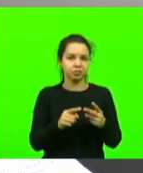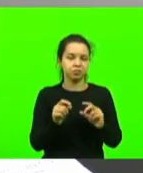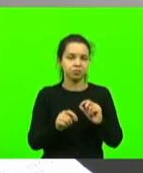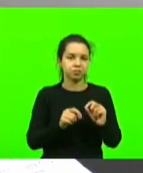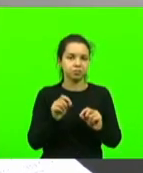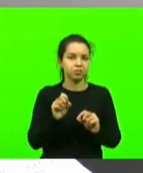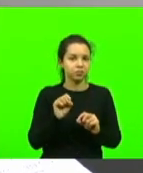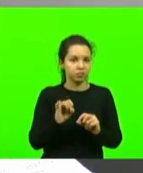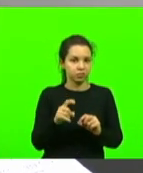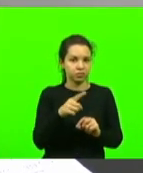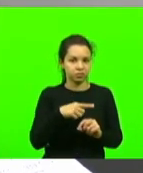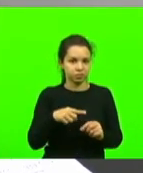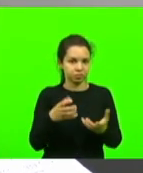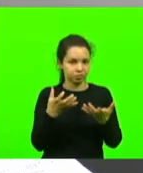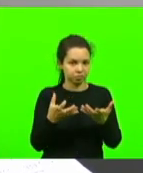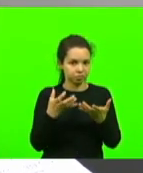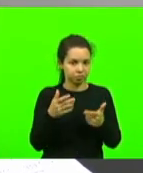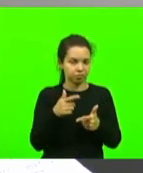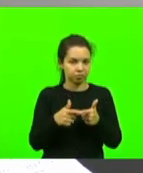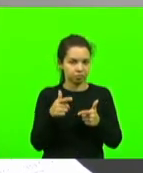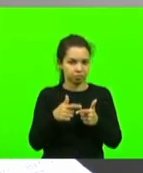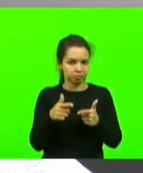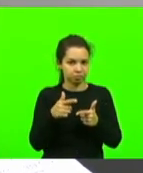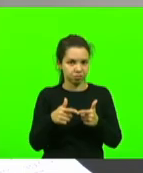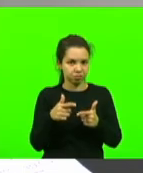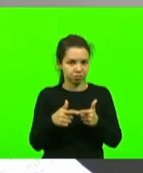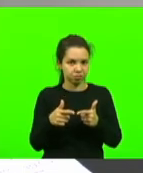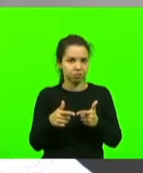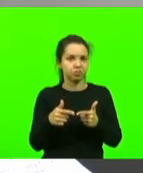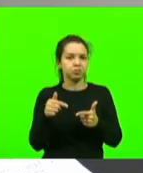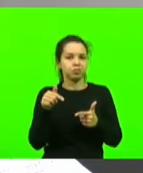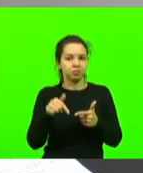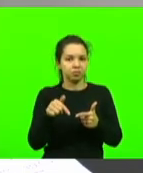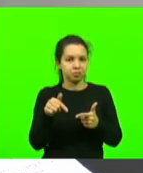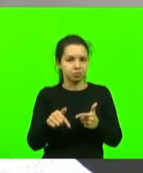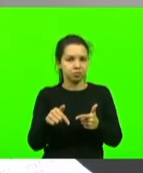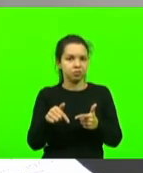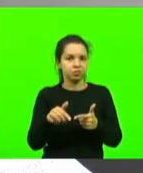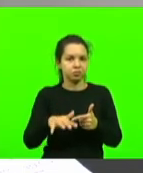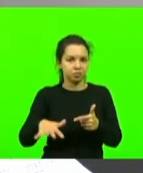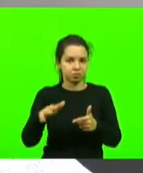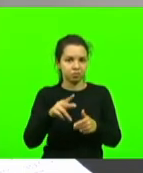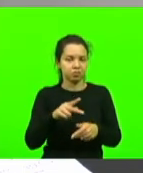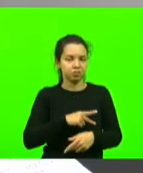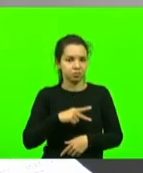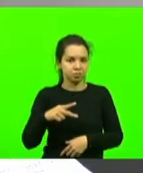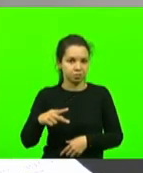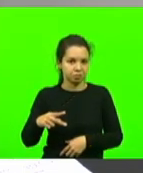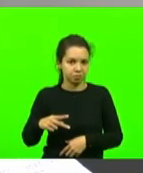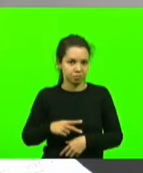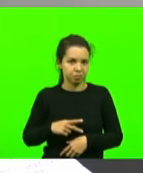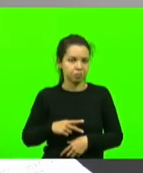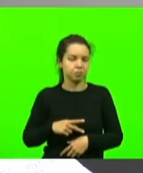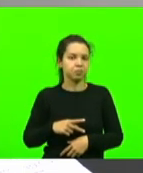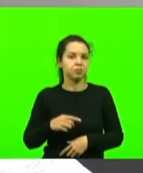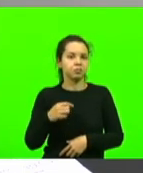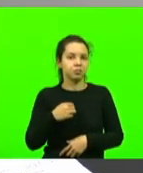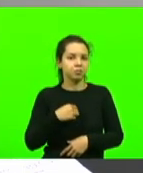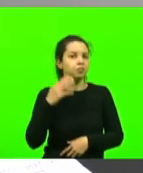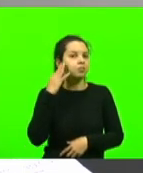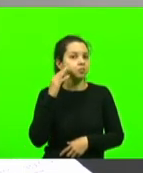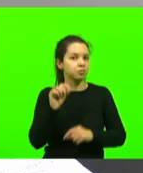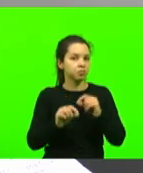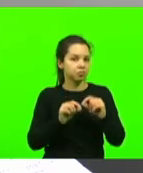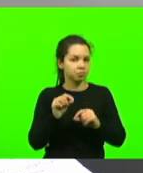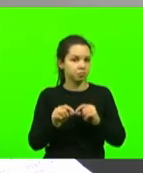se a gente quer de fato enfrentar os problemas que tem no serviço público eu tenho uma leitura como servidora pública que foi